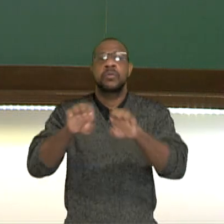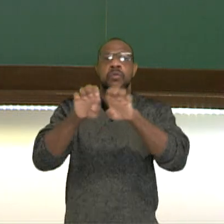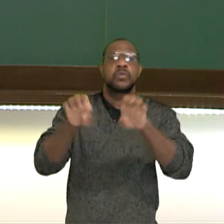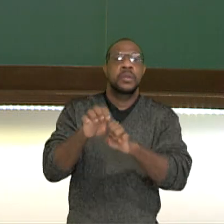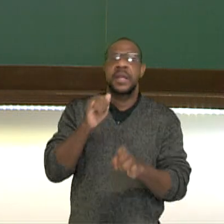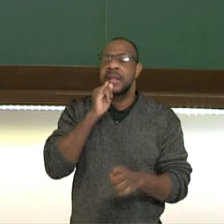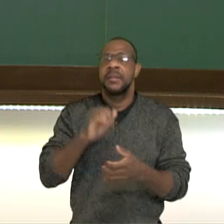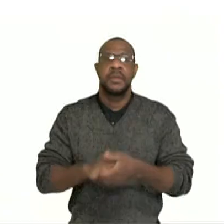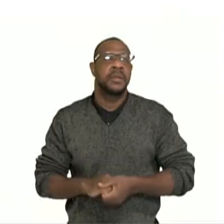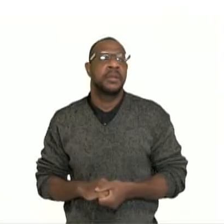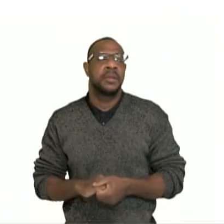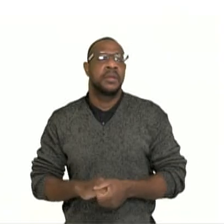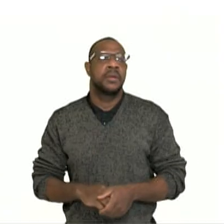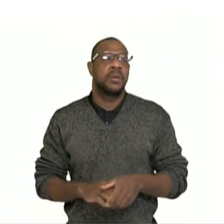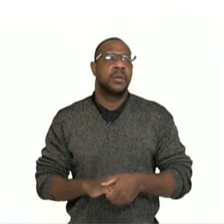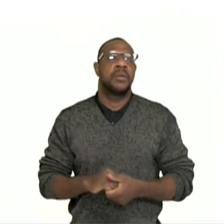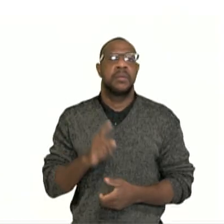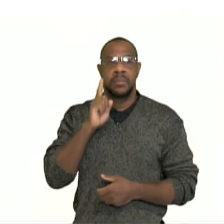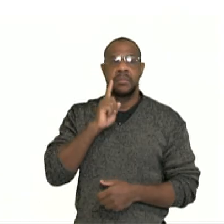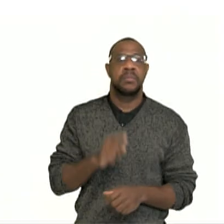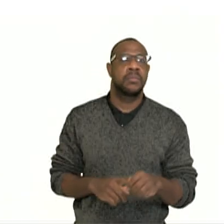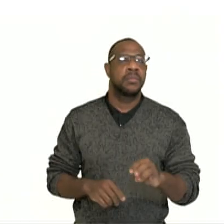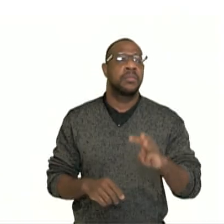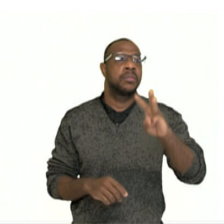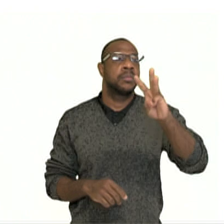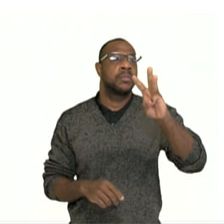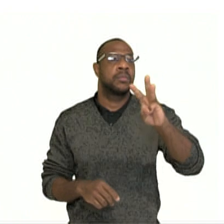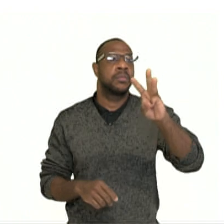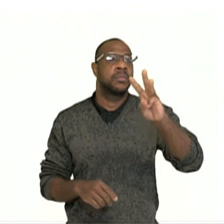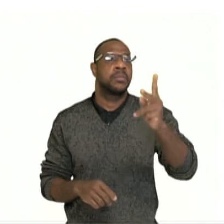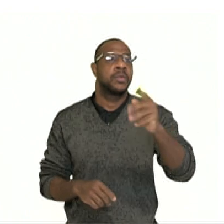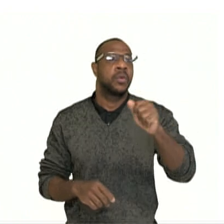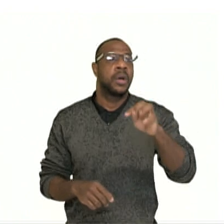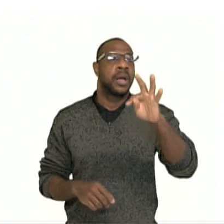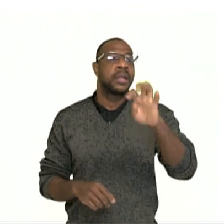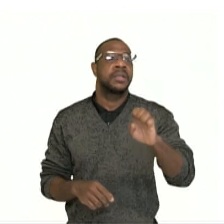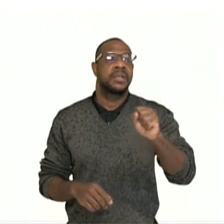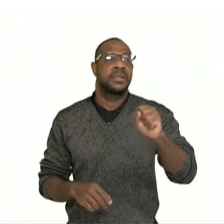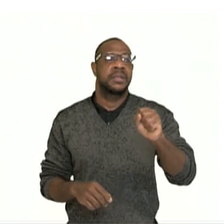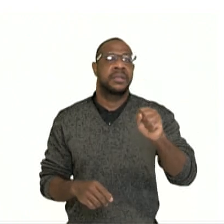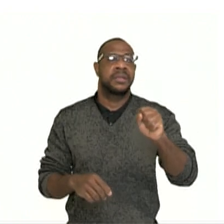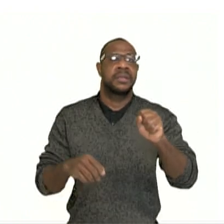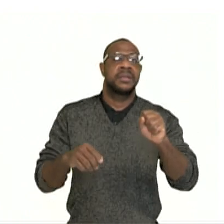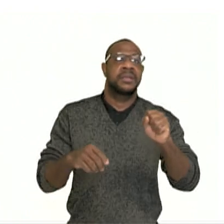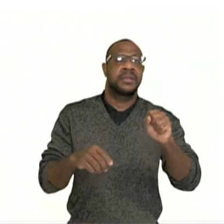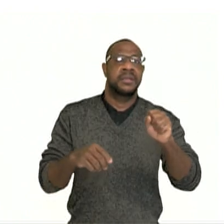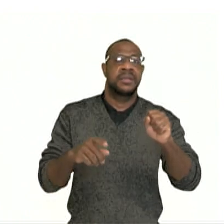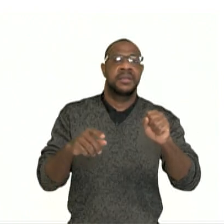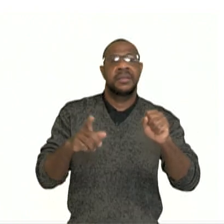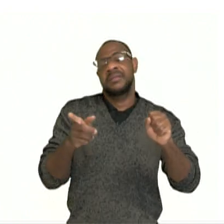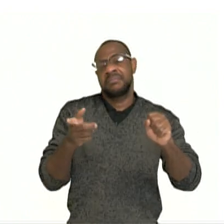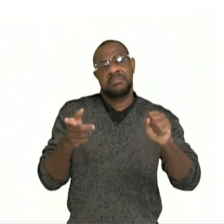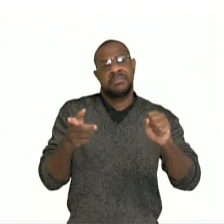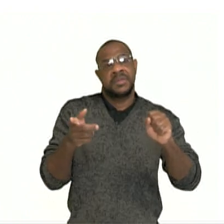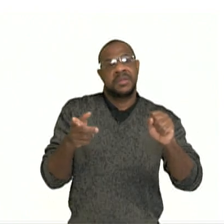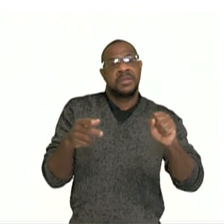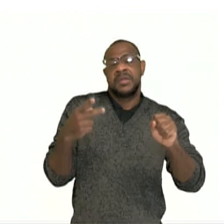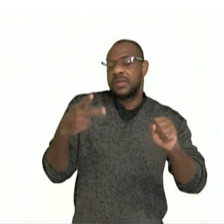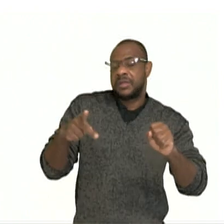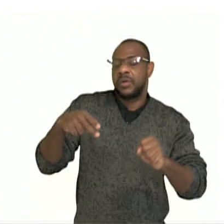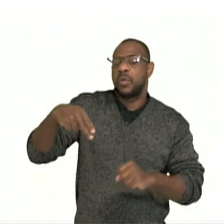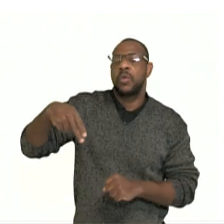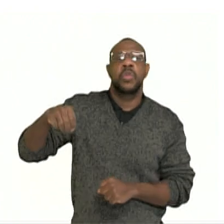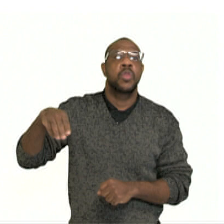eu tenho aqui. What's my name? Qual é o meu nome? Ou what's your name? Qual o seu